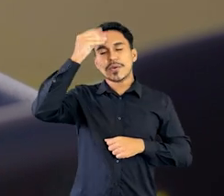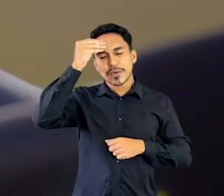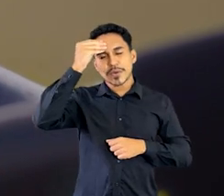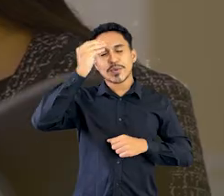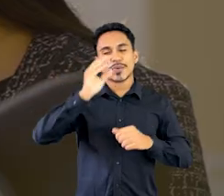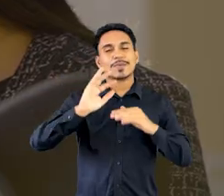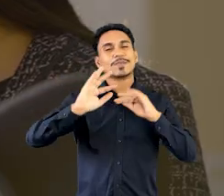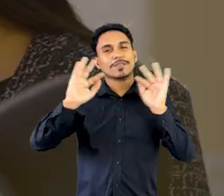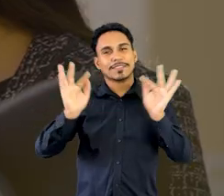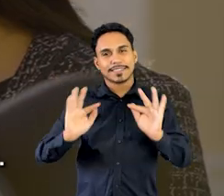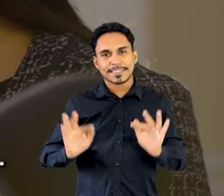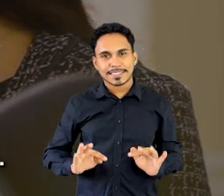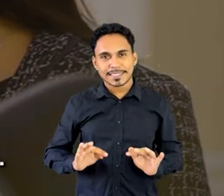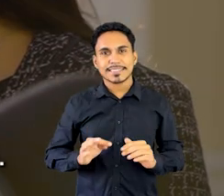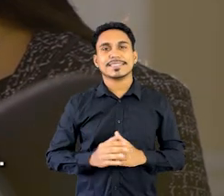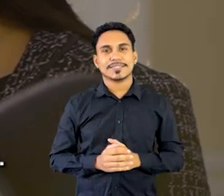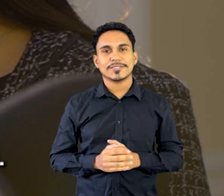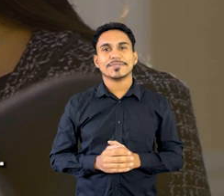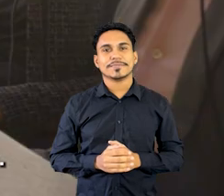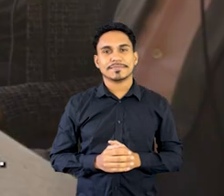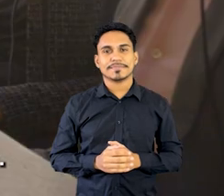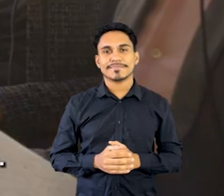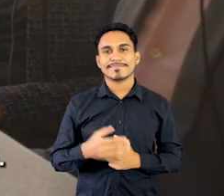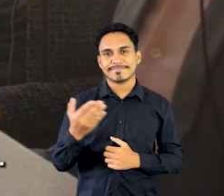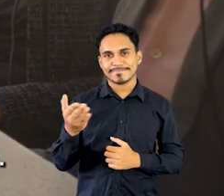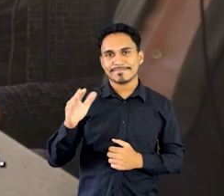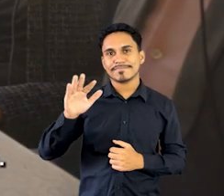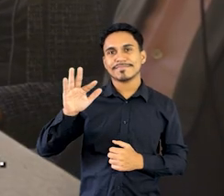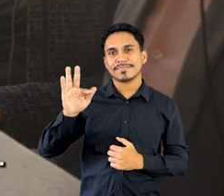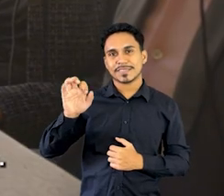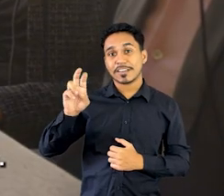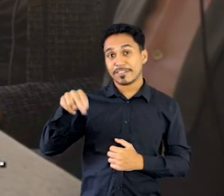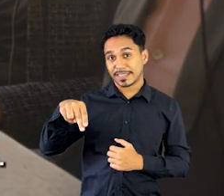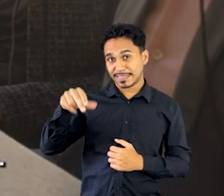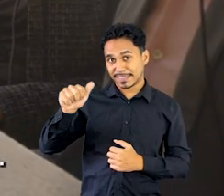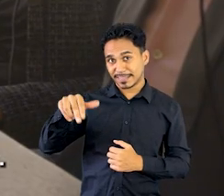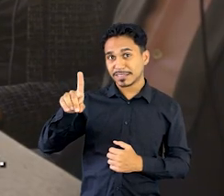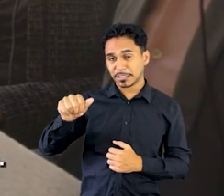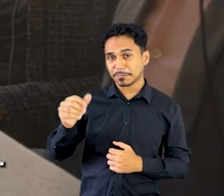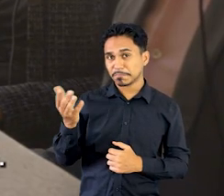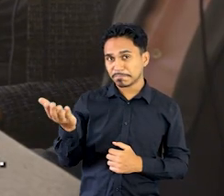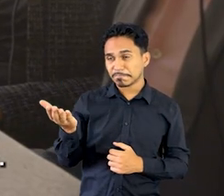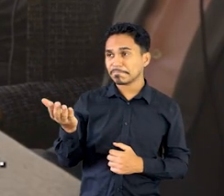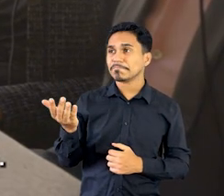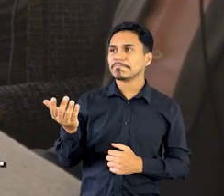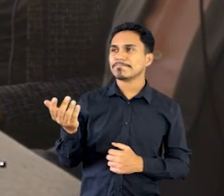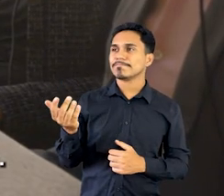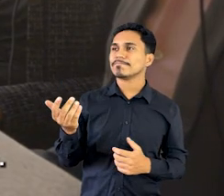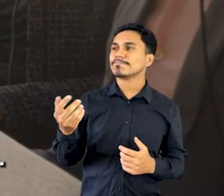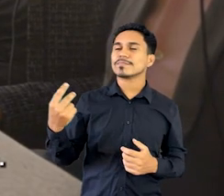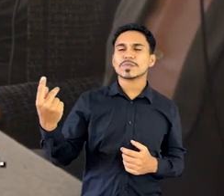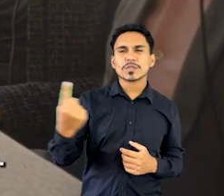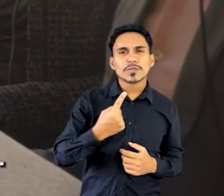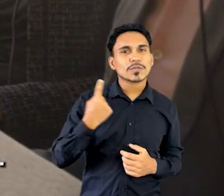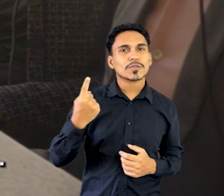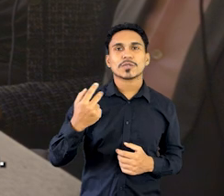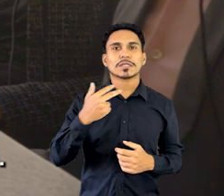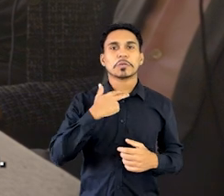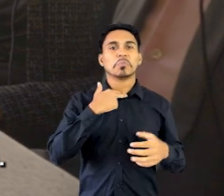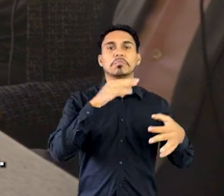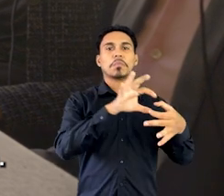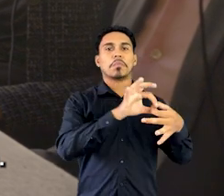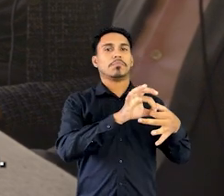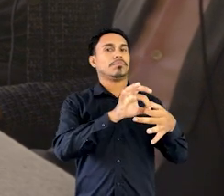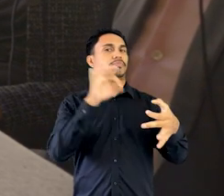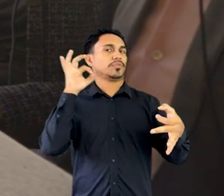feliz então e para que já conduz para Fernanda o que nós não podemos deixar